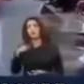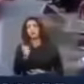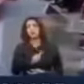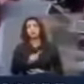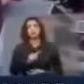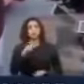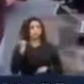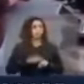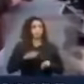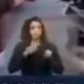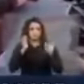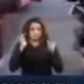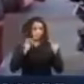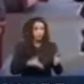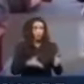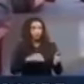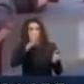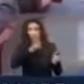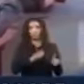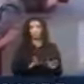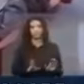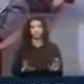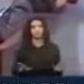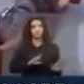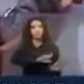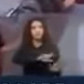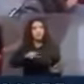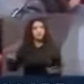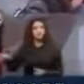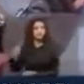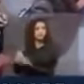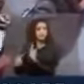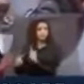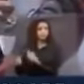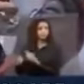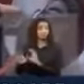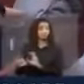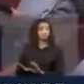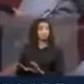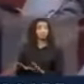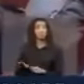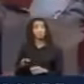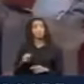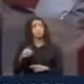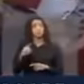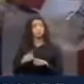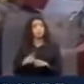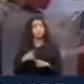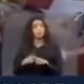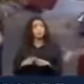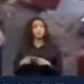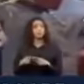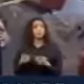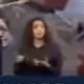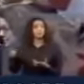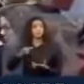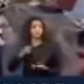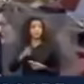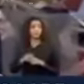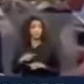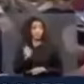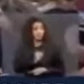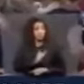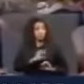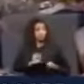fanáticos, extremistas, dentre outros termos pejorativos, simplesmente porque insistimos em defender